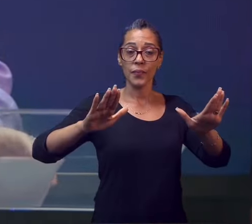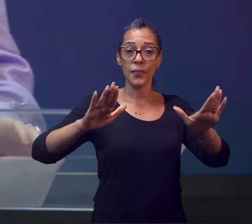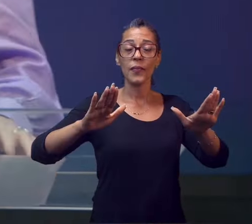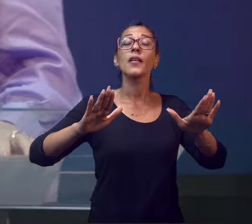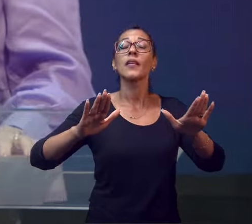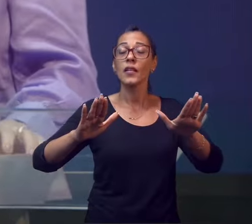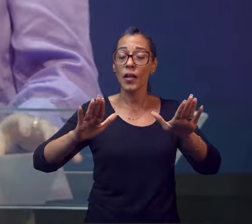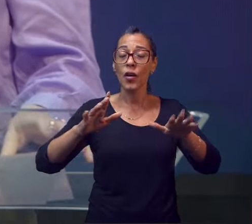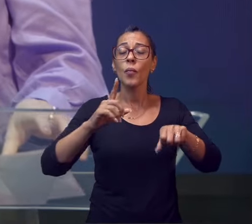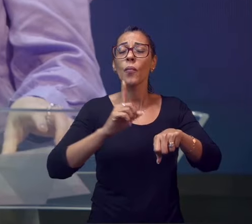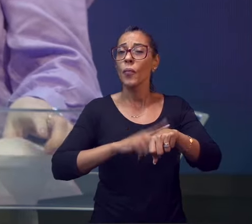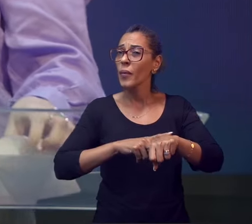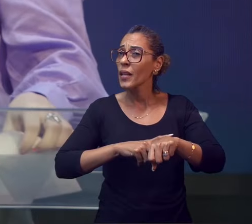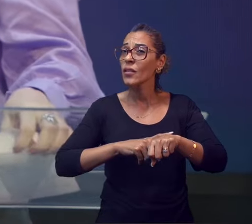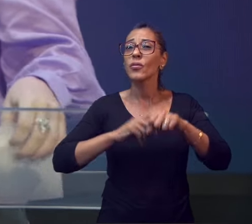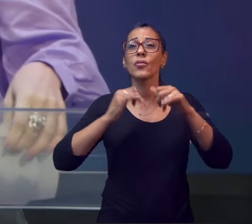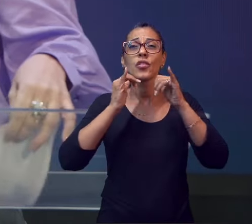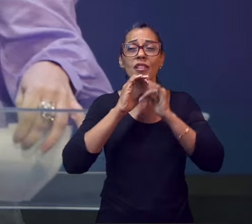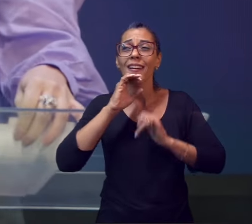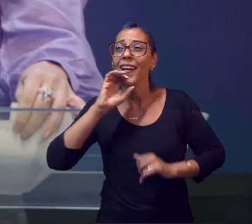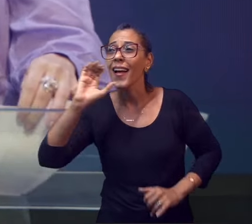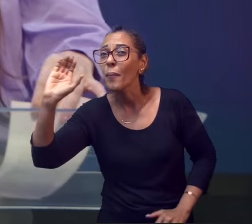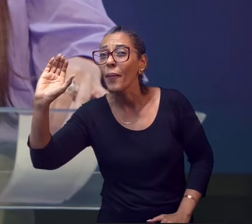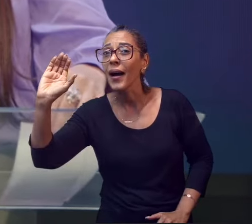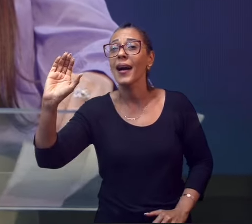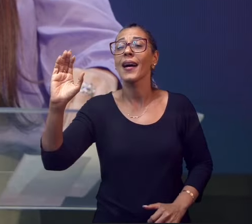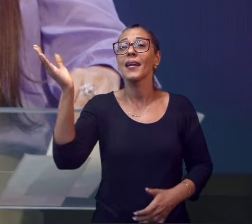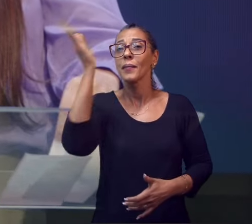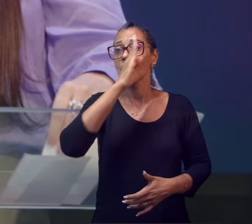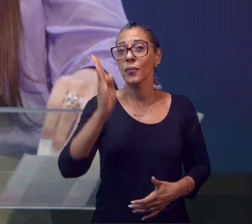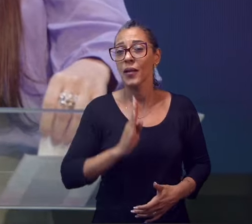país pelo nosso Brasil